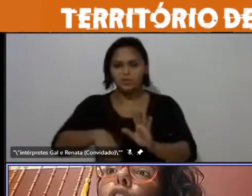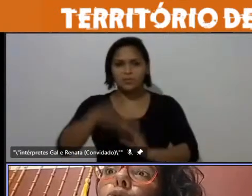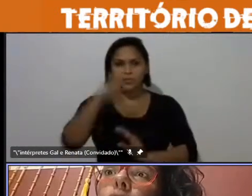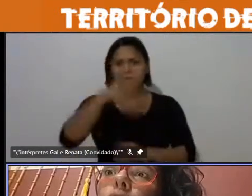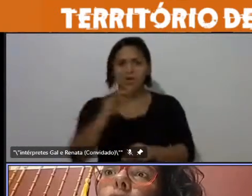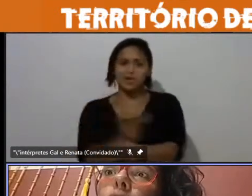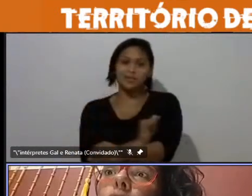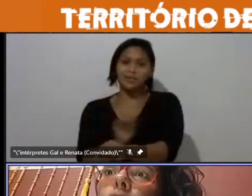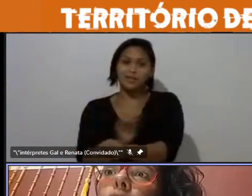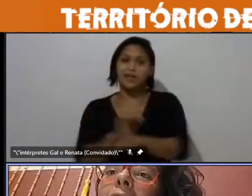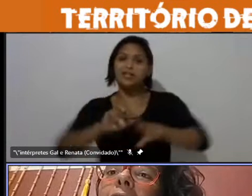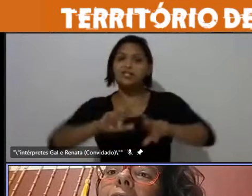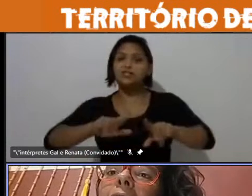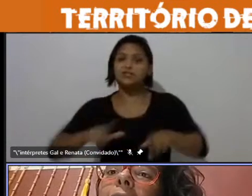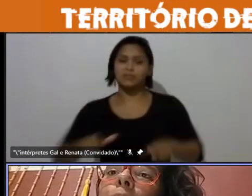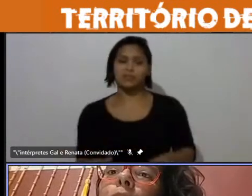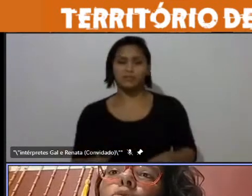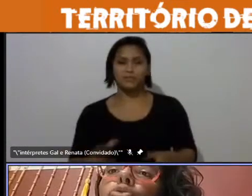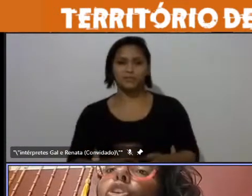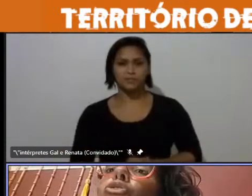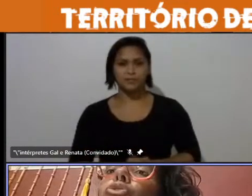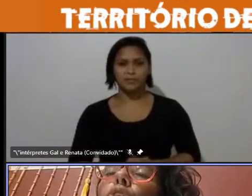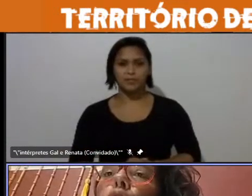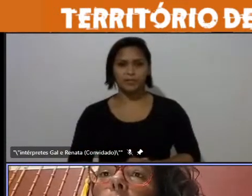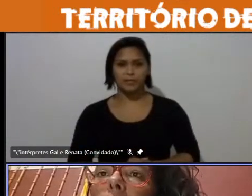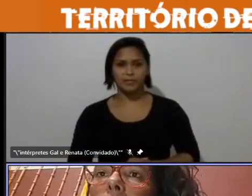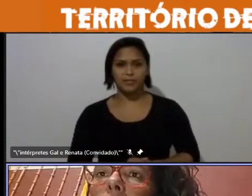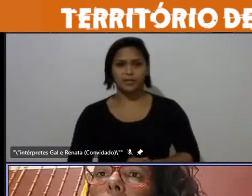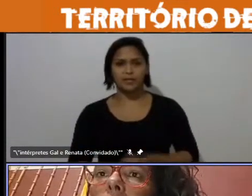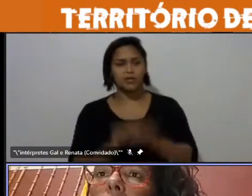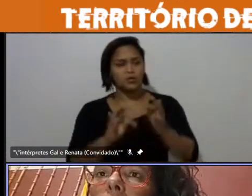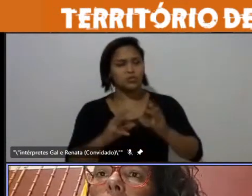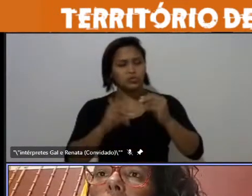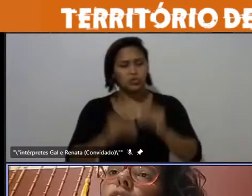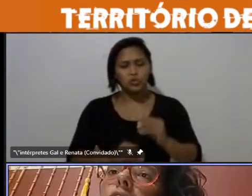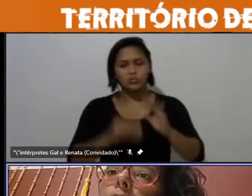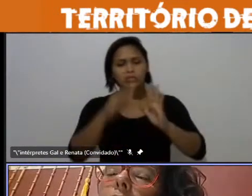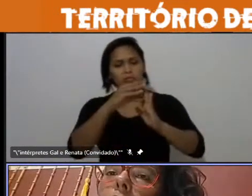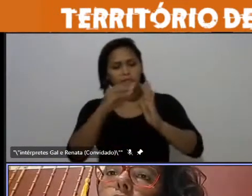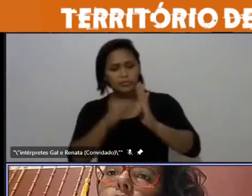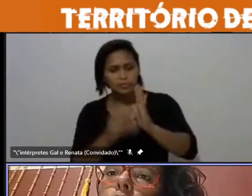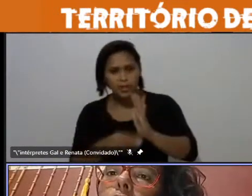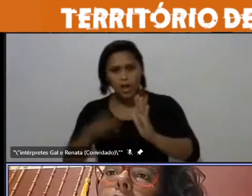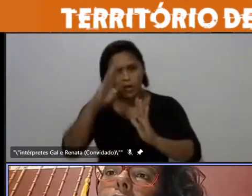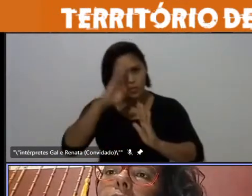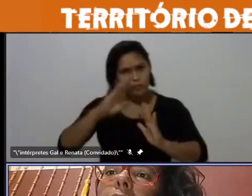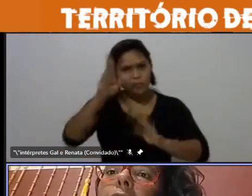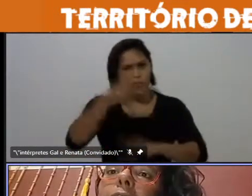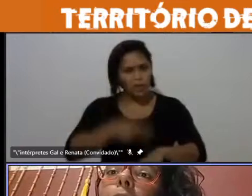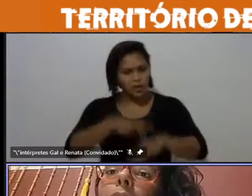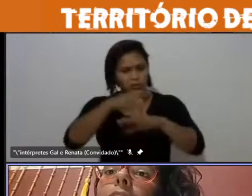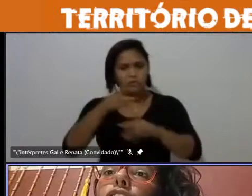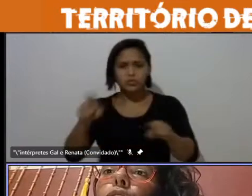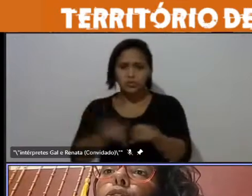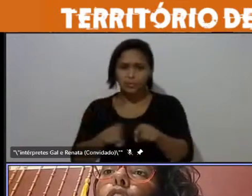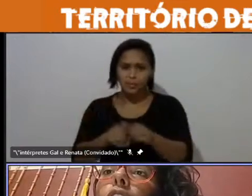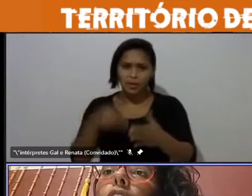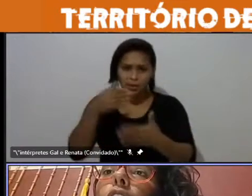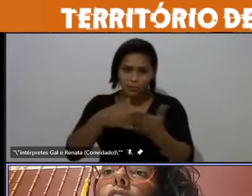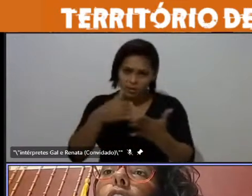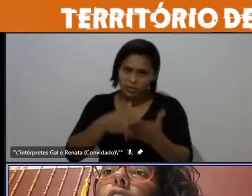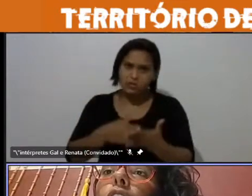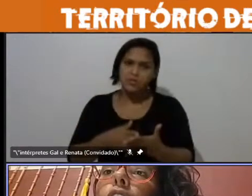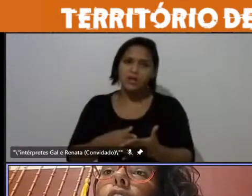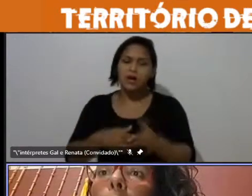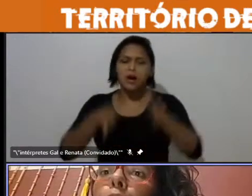estratégia foi outra, né? Ela, com todos os seus méritos e todas as suas limitações, ainda está